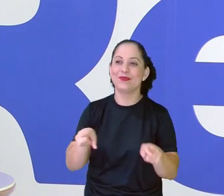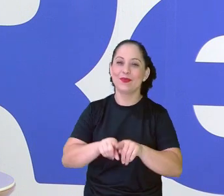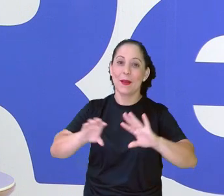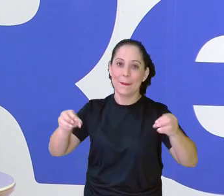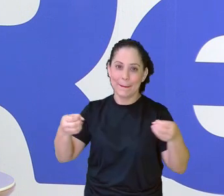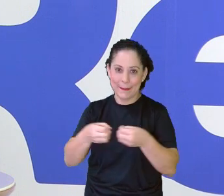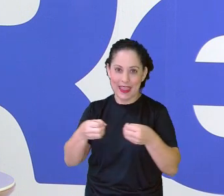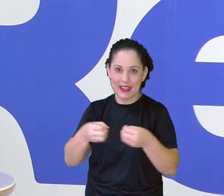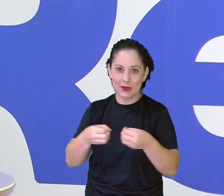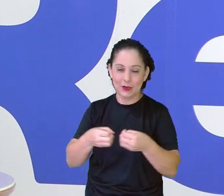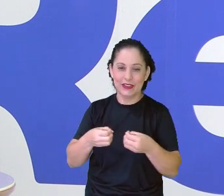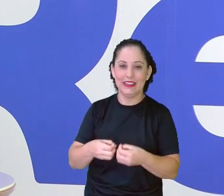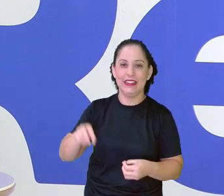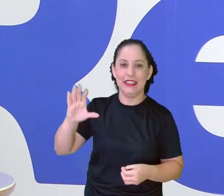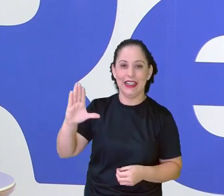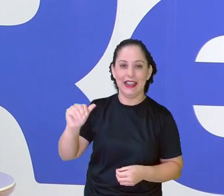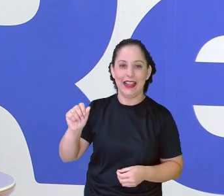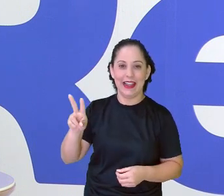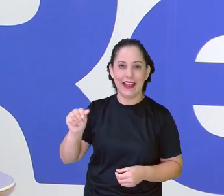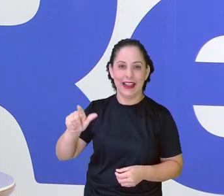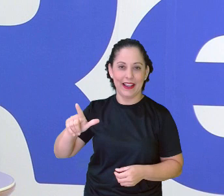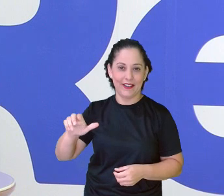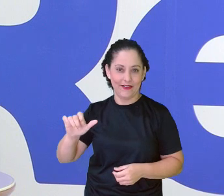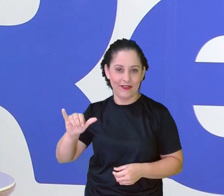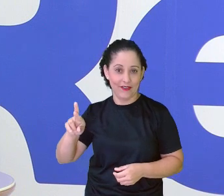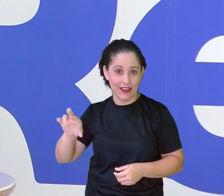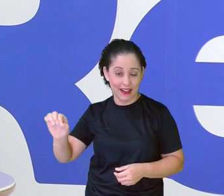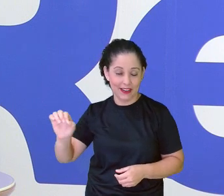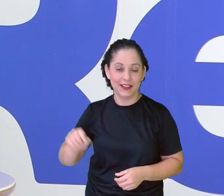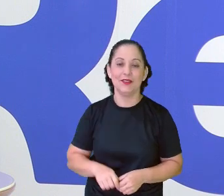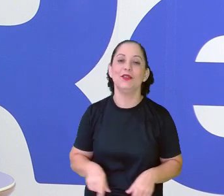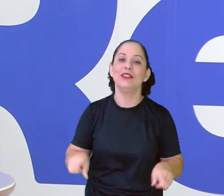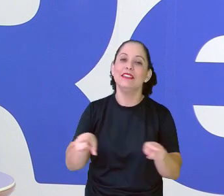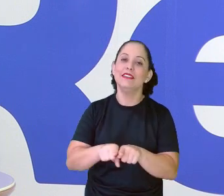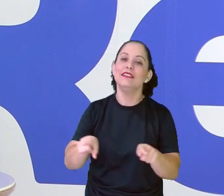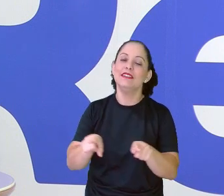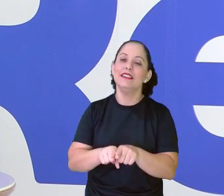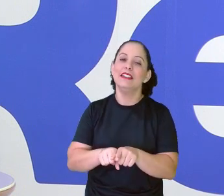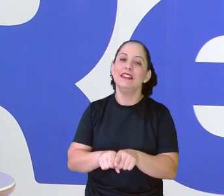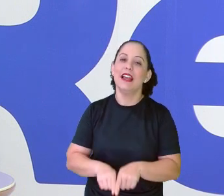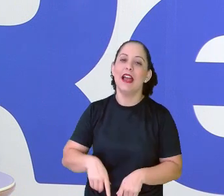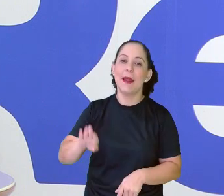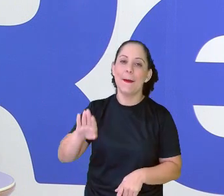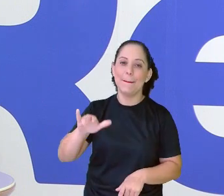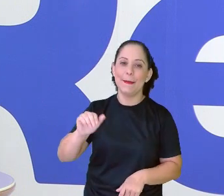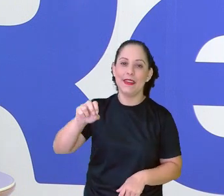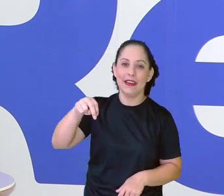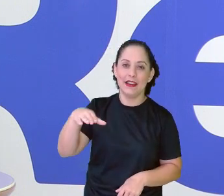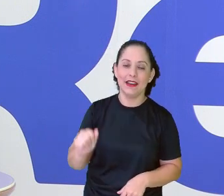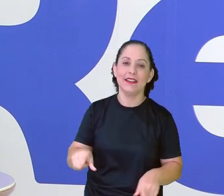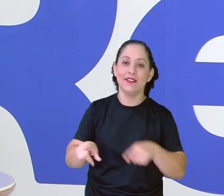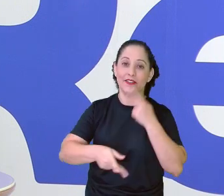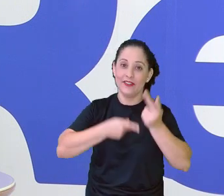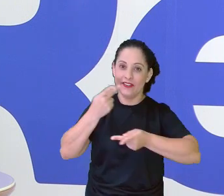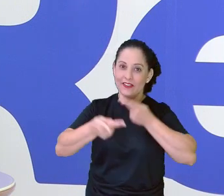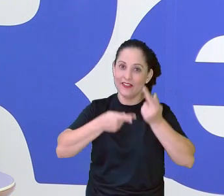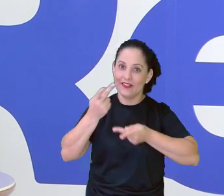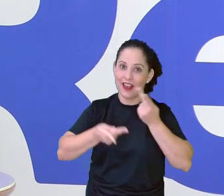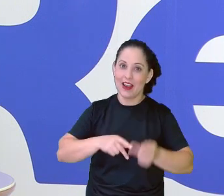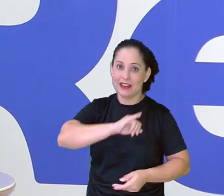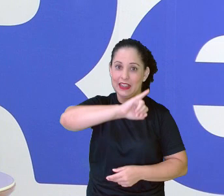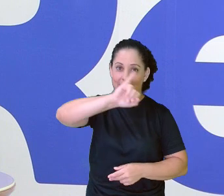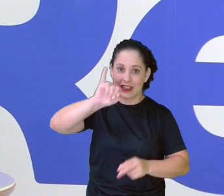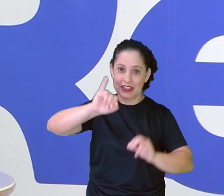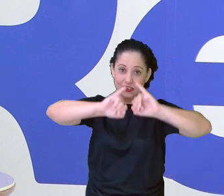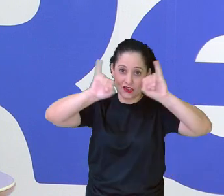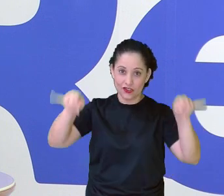de Cavaleiro, a casa dela. E a Bianca disse que está no bairro do Curado, que aí fica em Jaboatão.